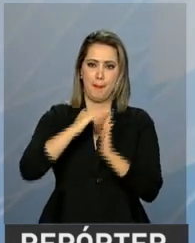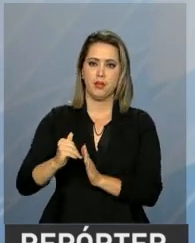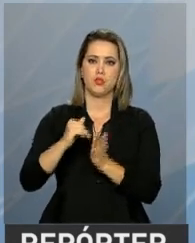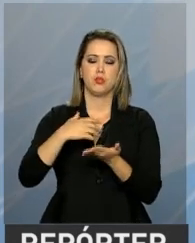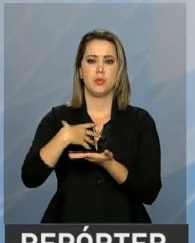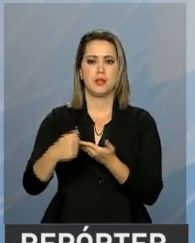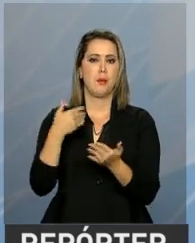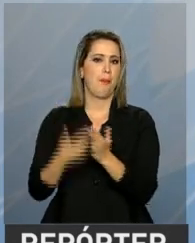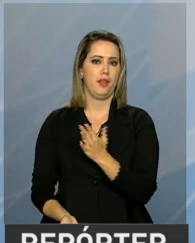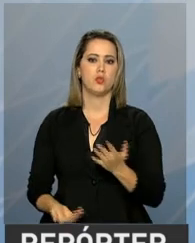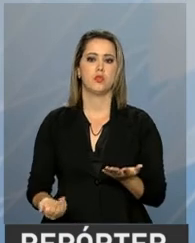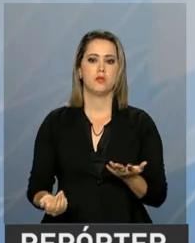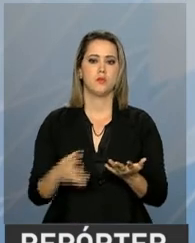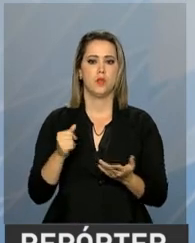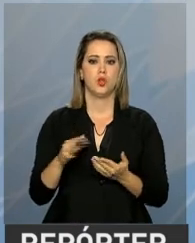tudo